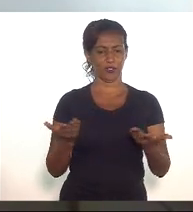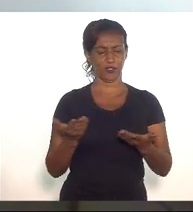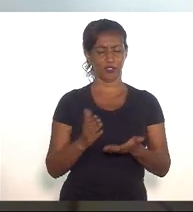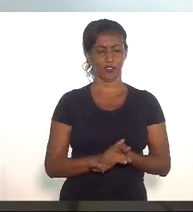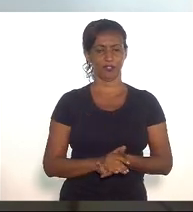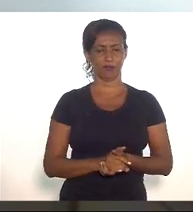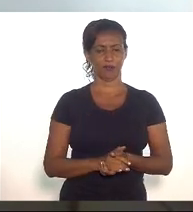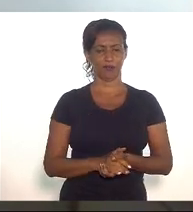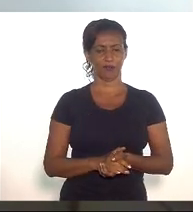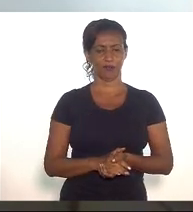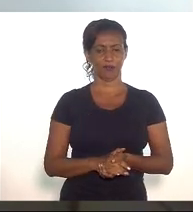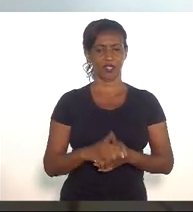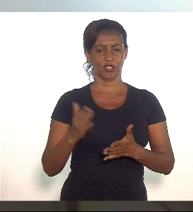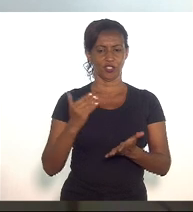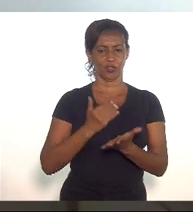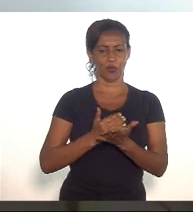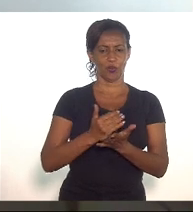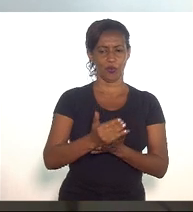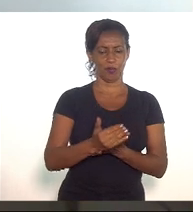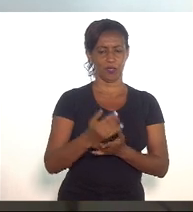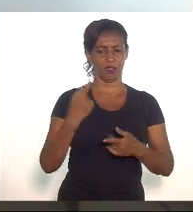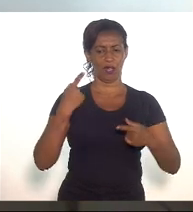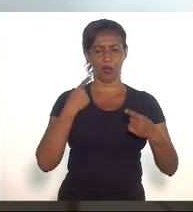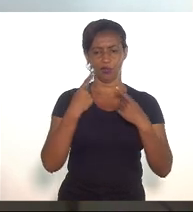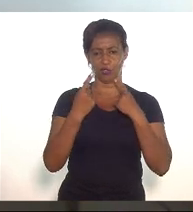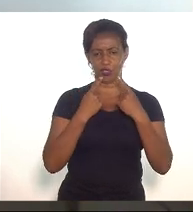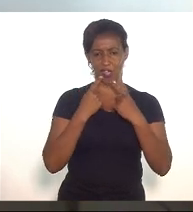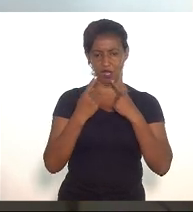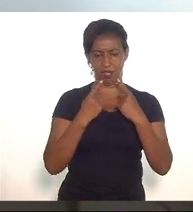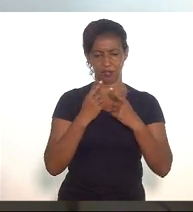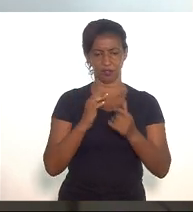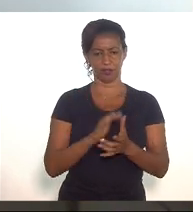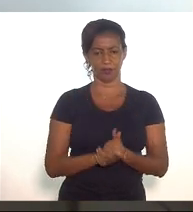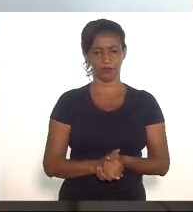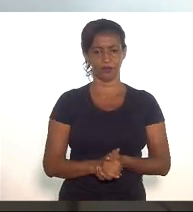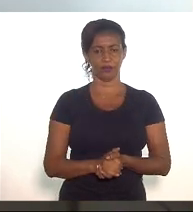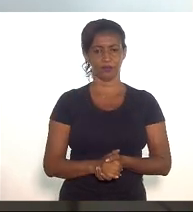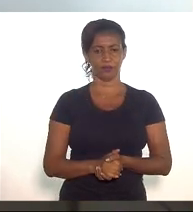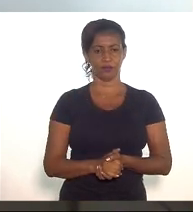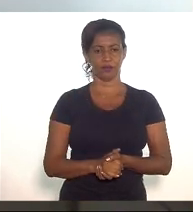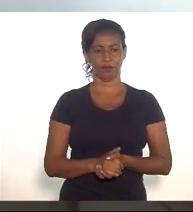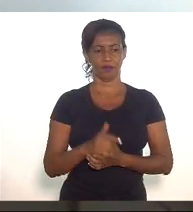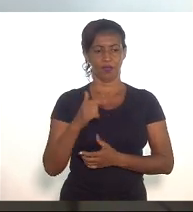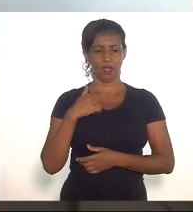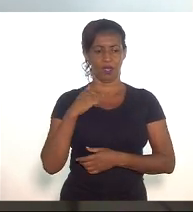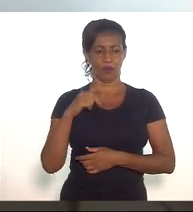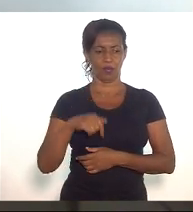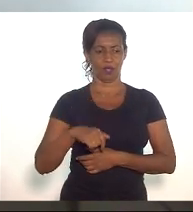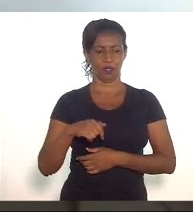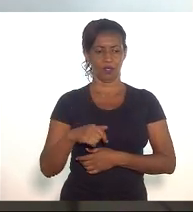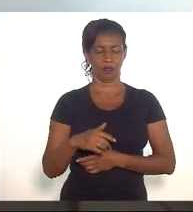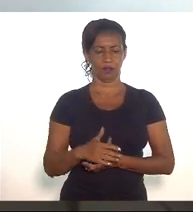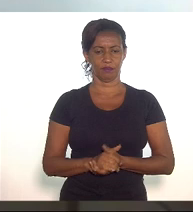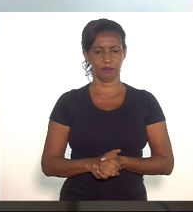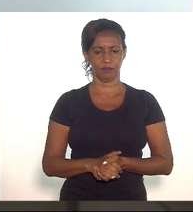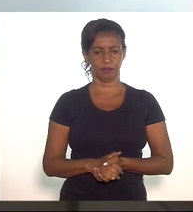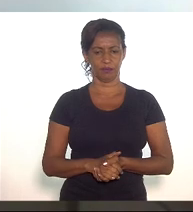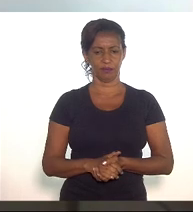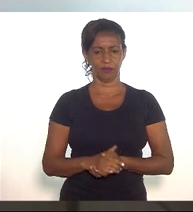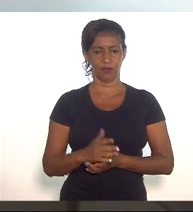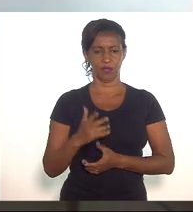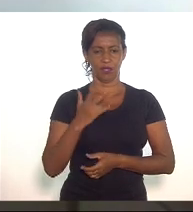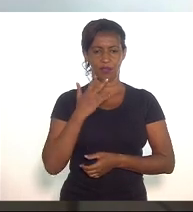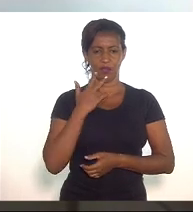não acaba hoje. A gente deu início a um diálogo. Né? Eu aqui não falo